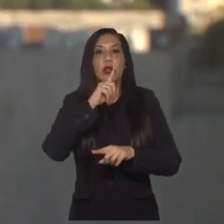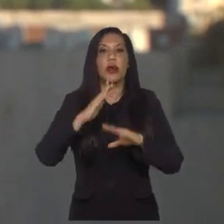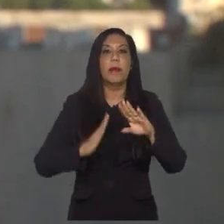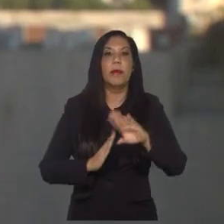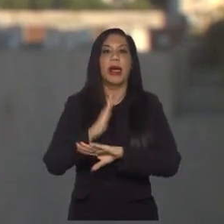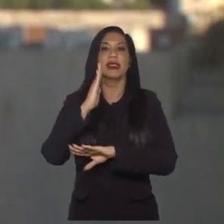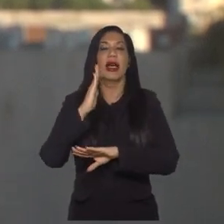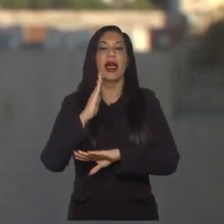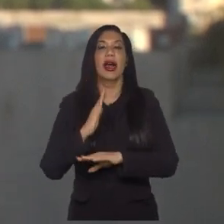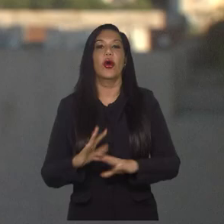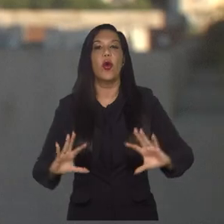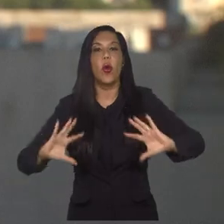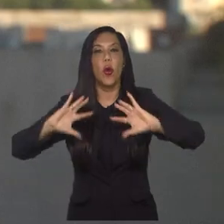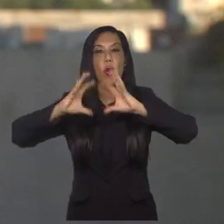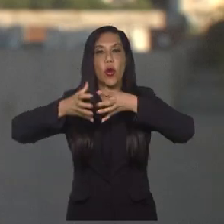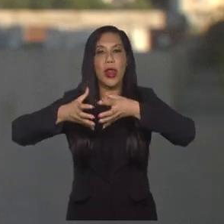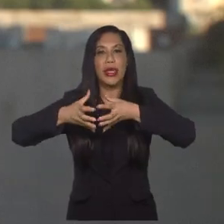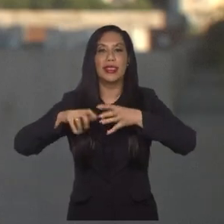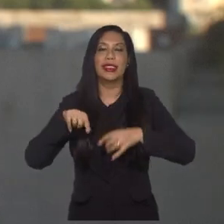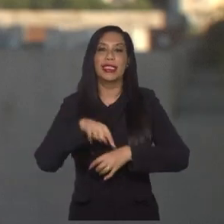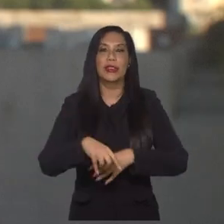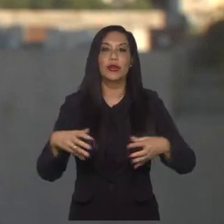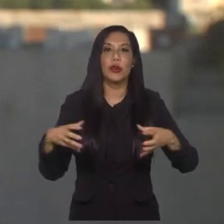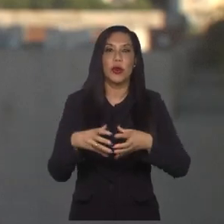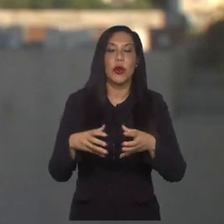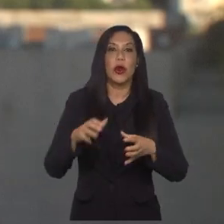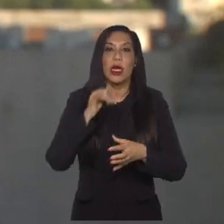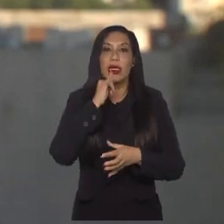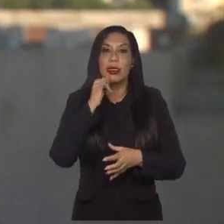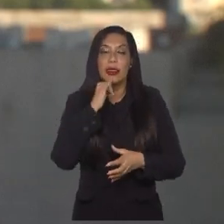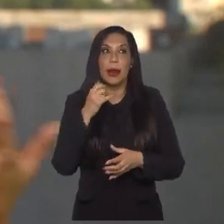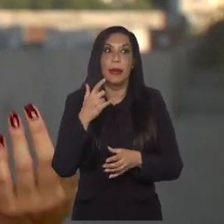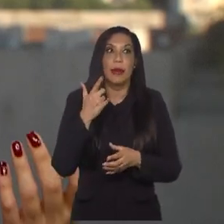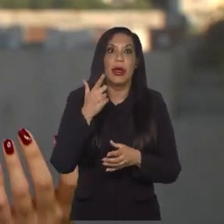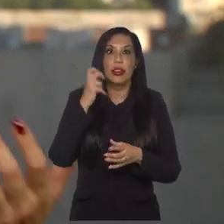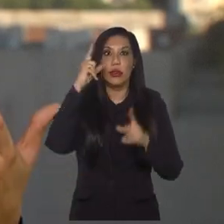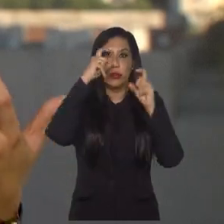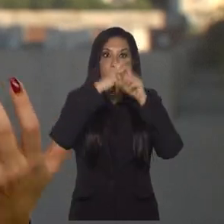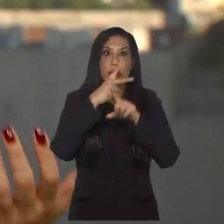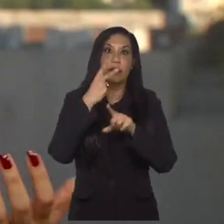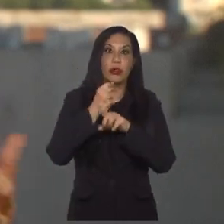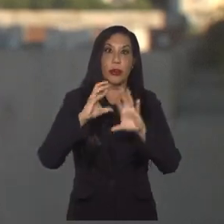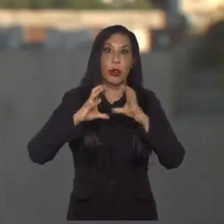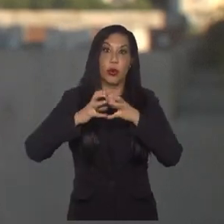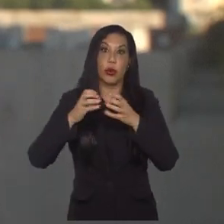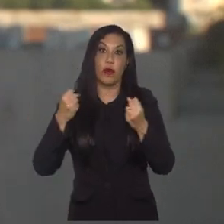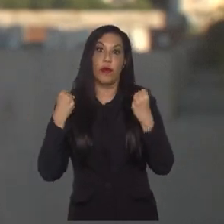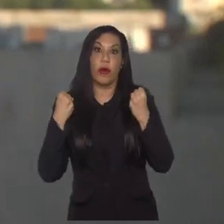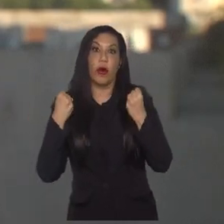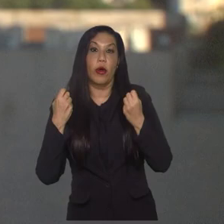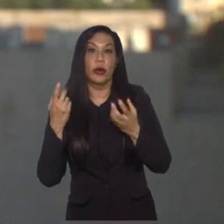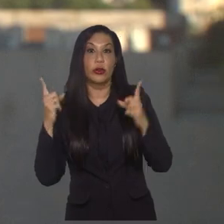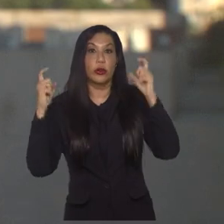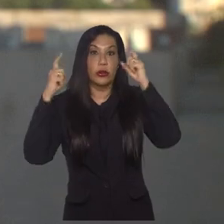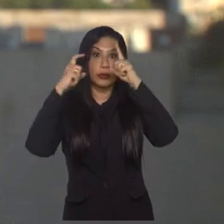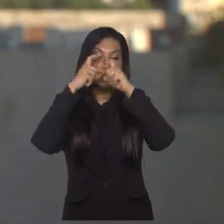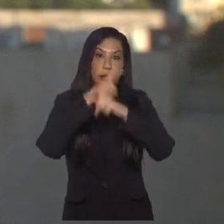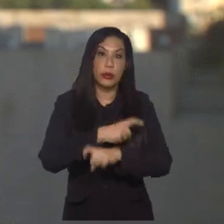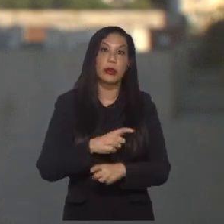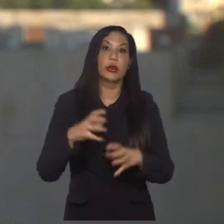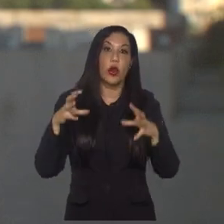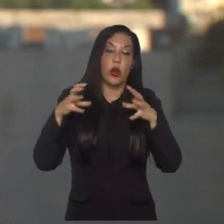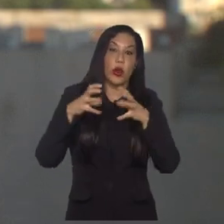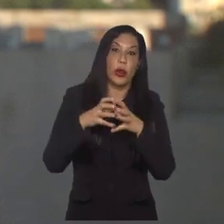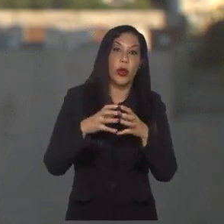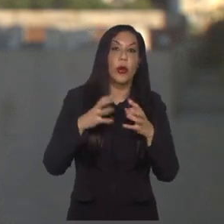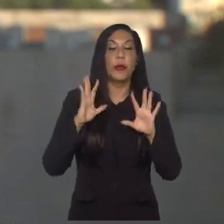Haiti. O coletivo realmente não vai ter muito espaço para sobressair. Caiu num grupo muito ingrato, um grupo muito difícil, um grupo muito